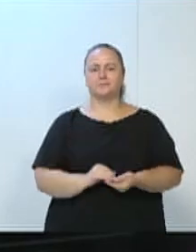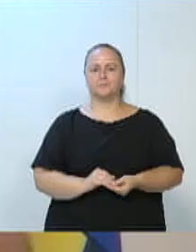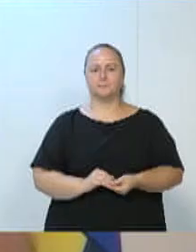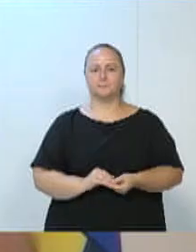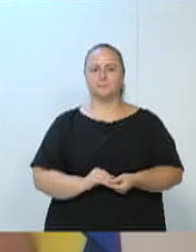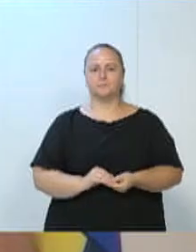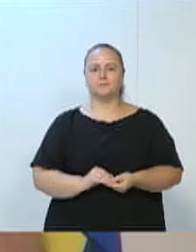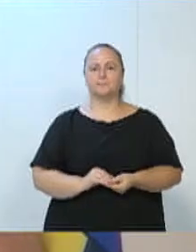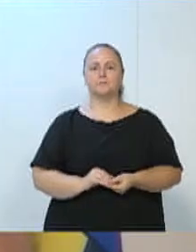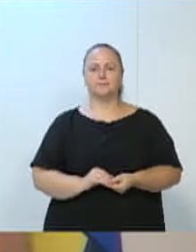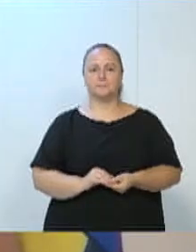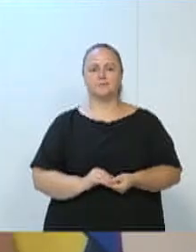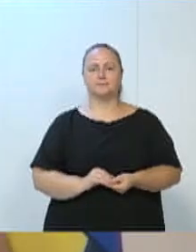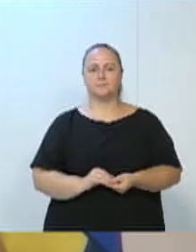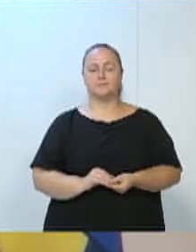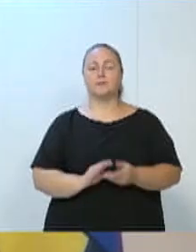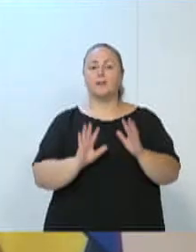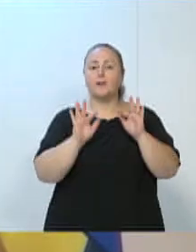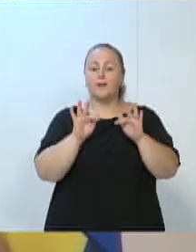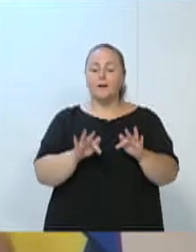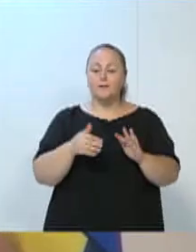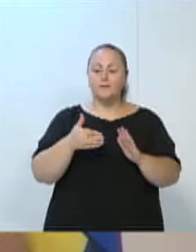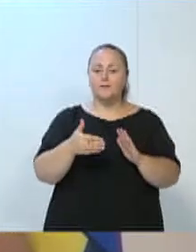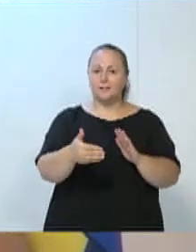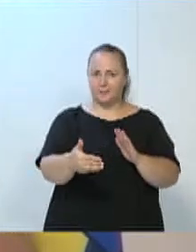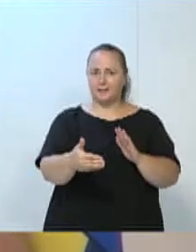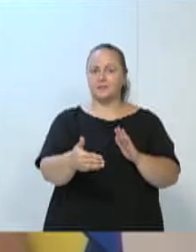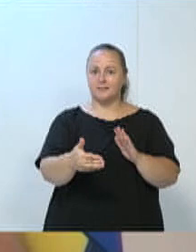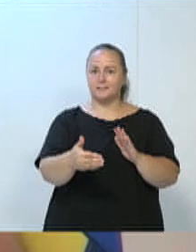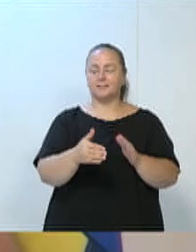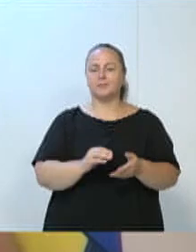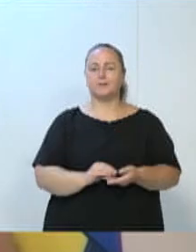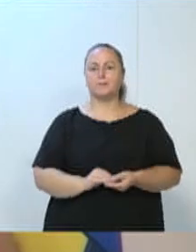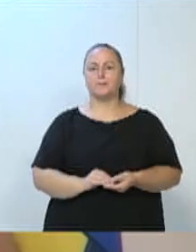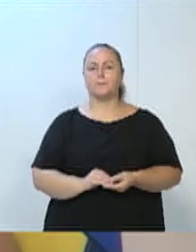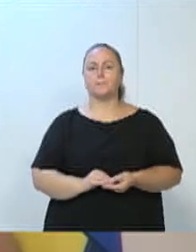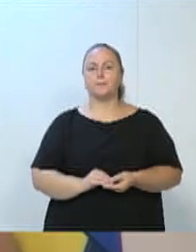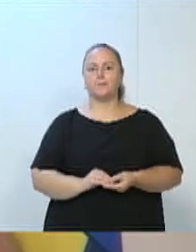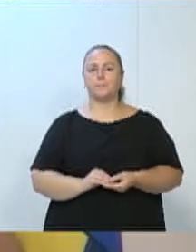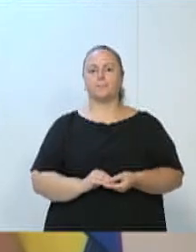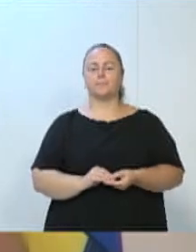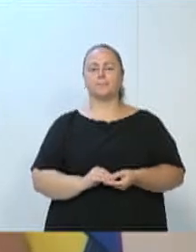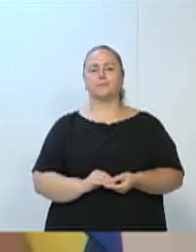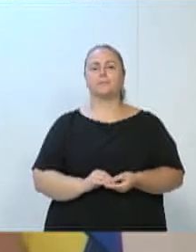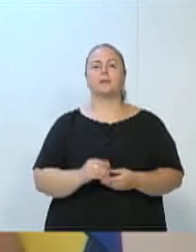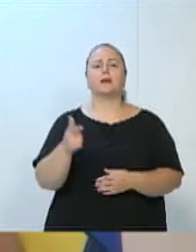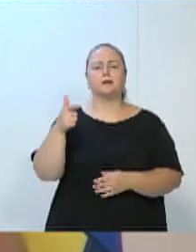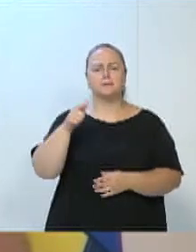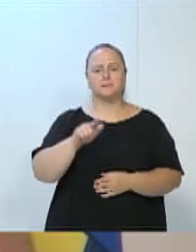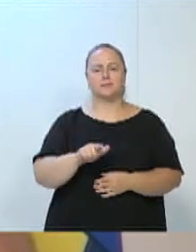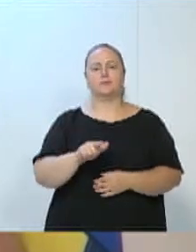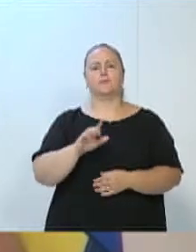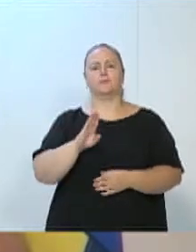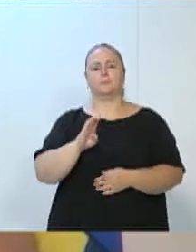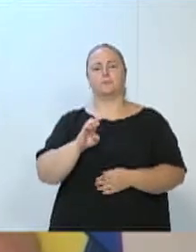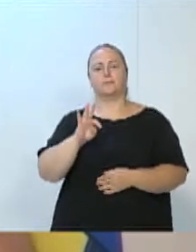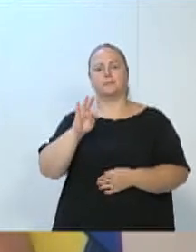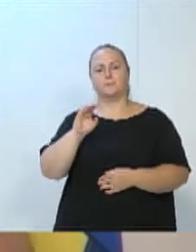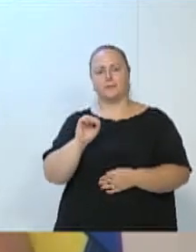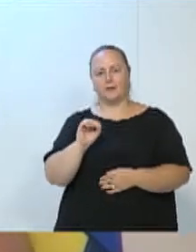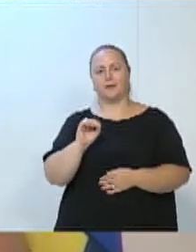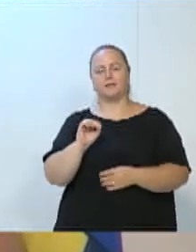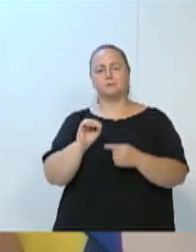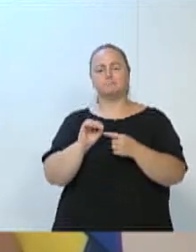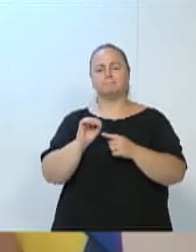marisco Presidente então finalizando aqui eu quero mais uma vez parabenizar o Beto né que tem a sua empresa